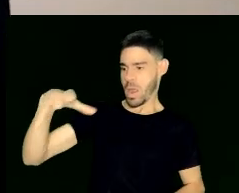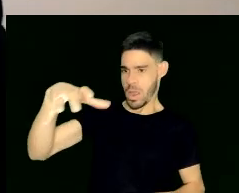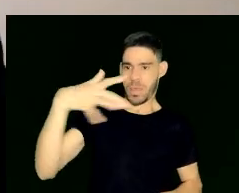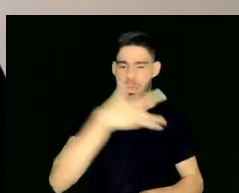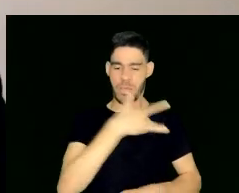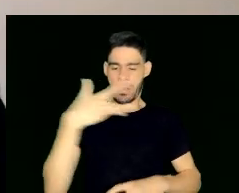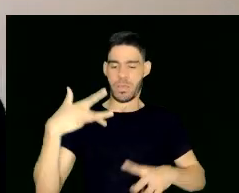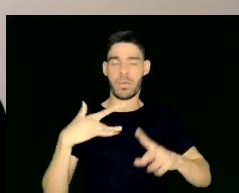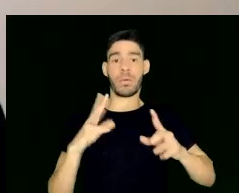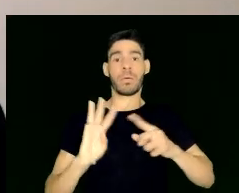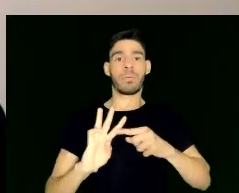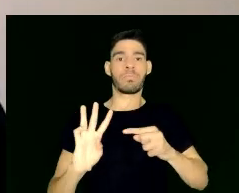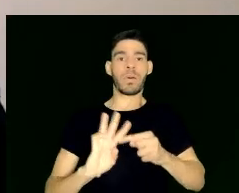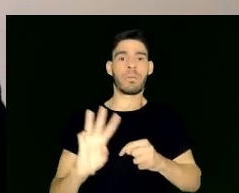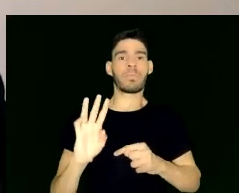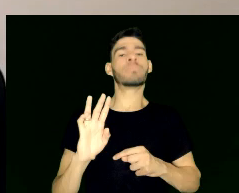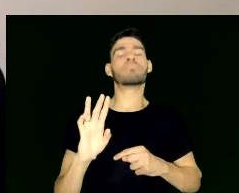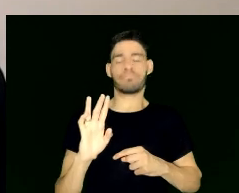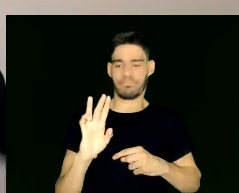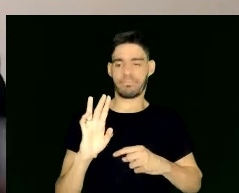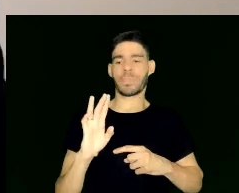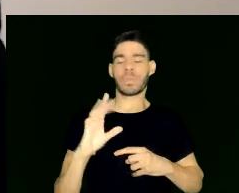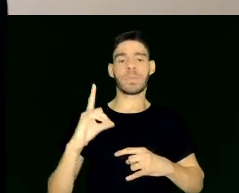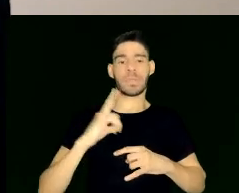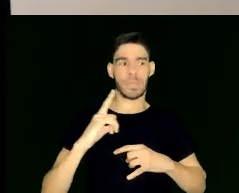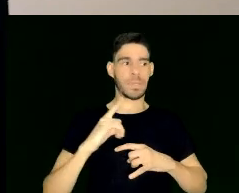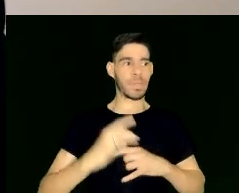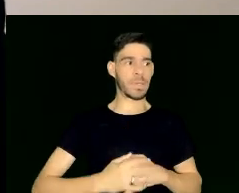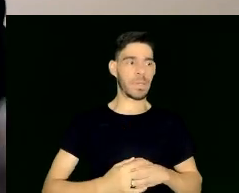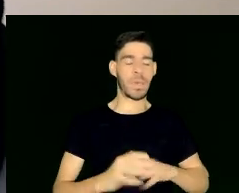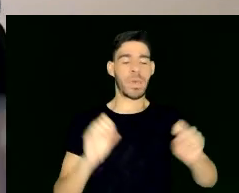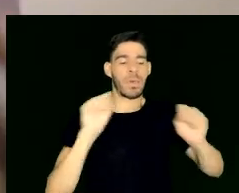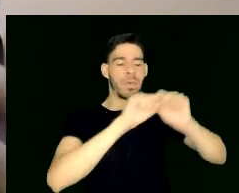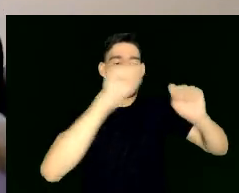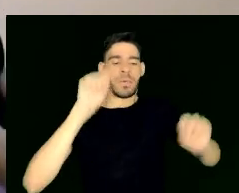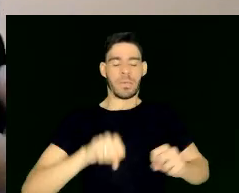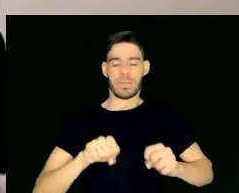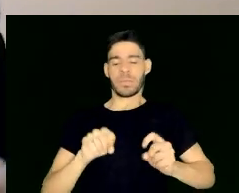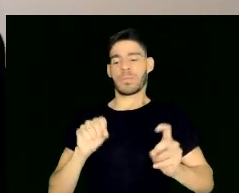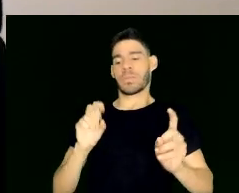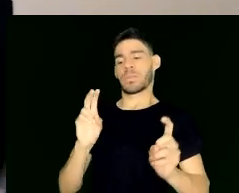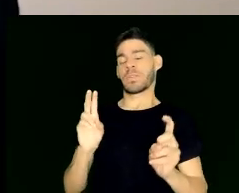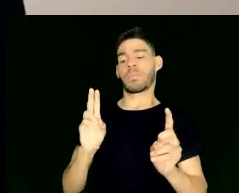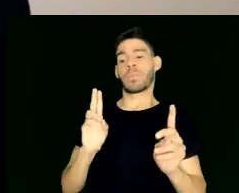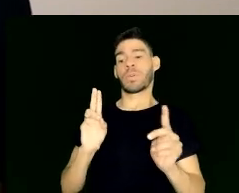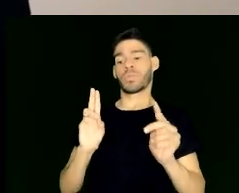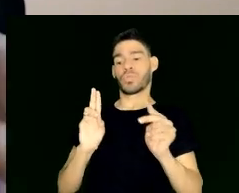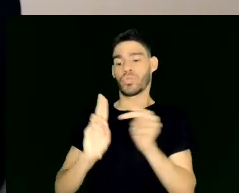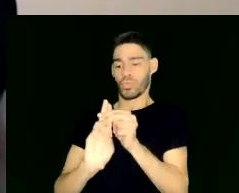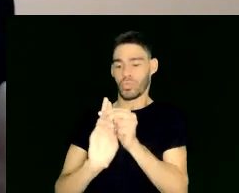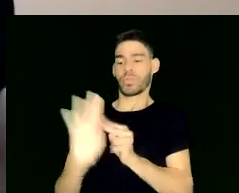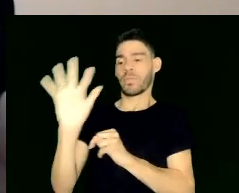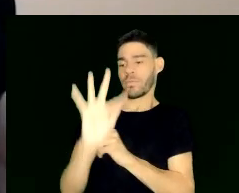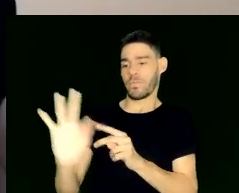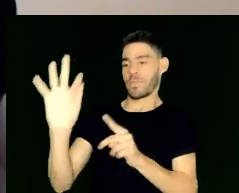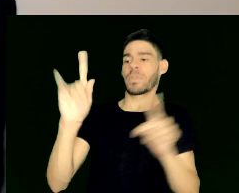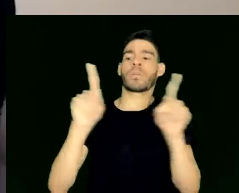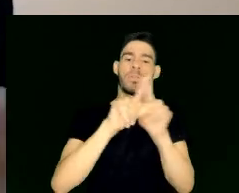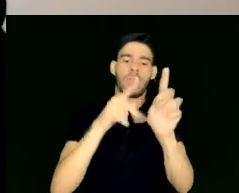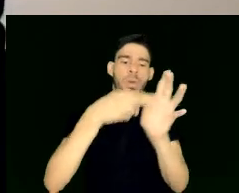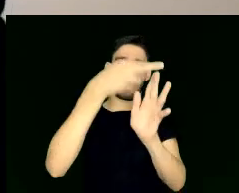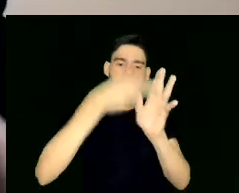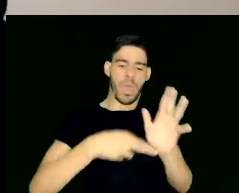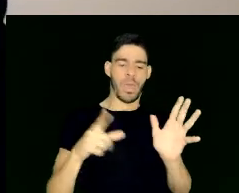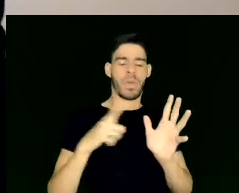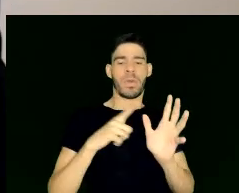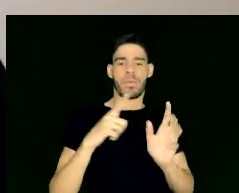sanitários especiais indígenas no Brasil, os chamados DISEIs. O sistema SUS é um sistema federativo que estabelece também nas suas normas